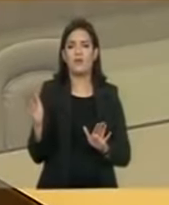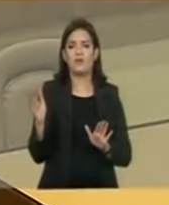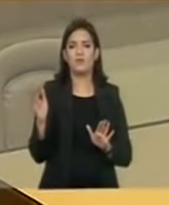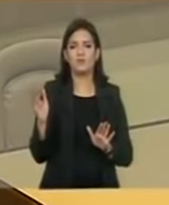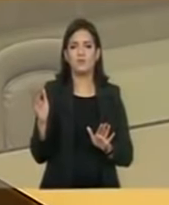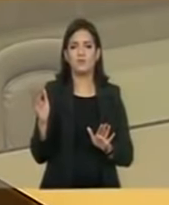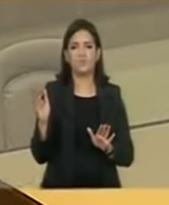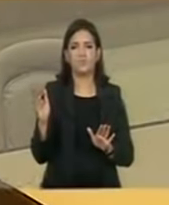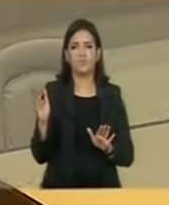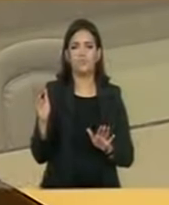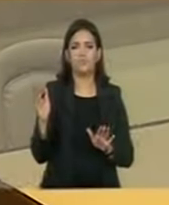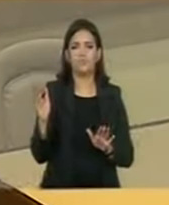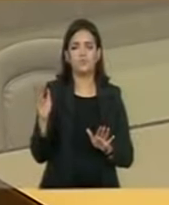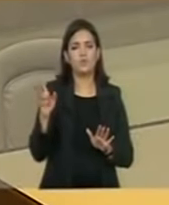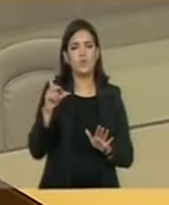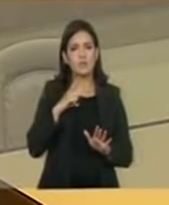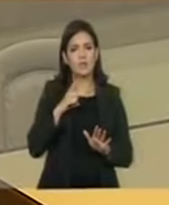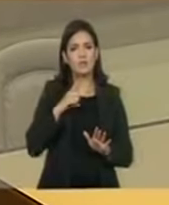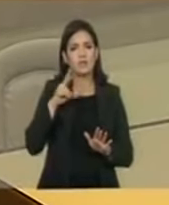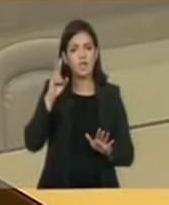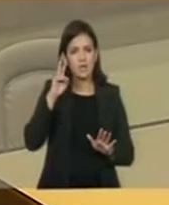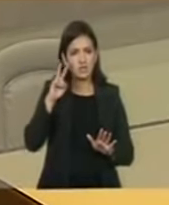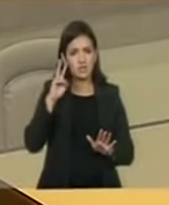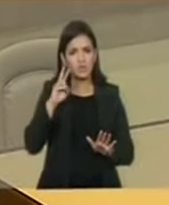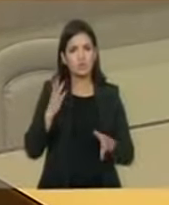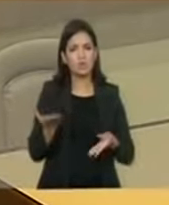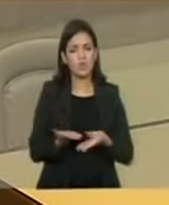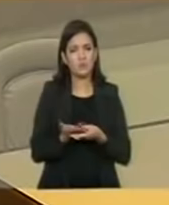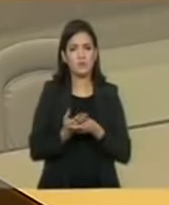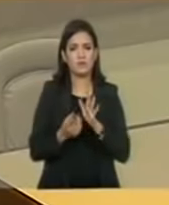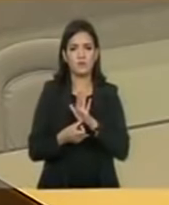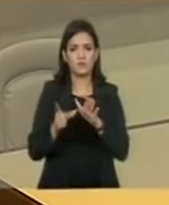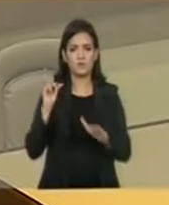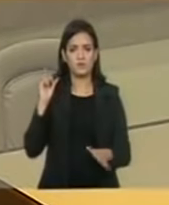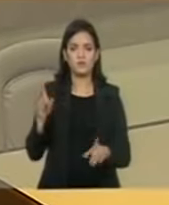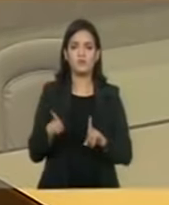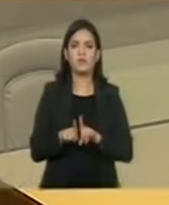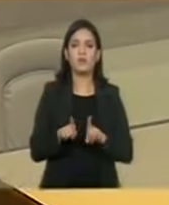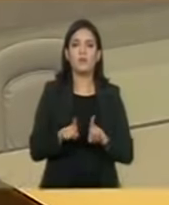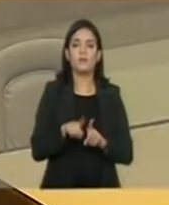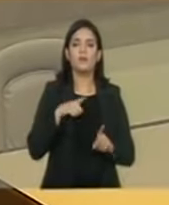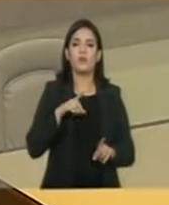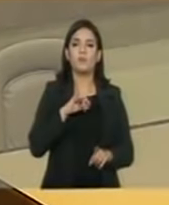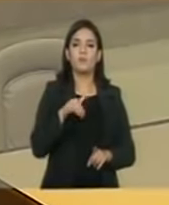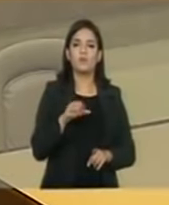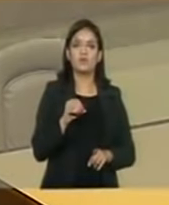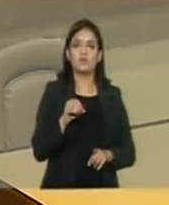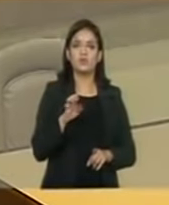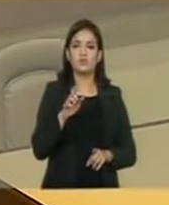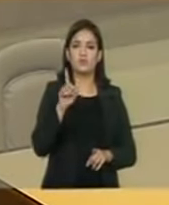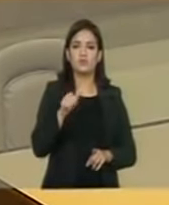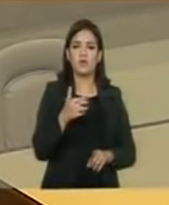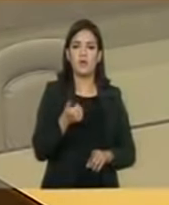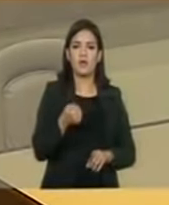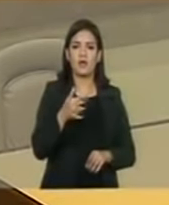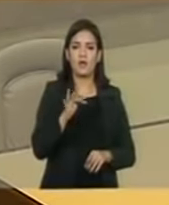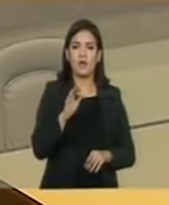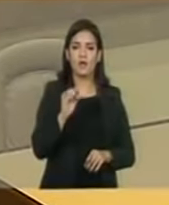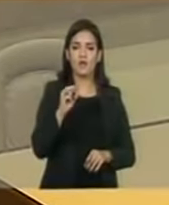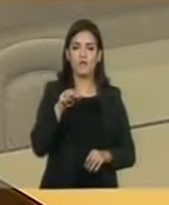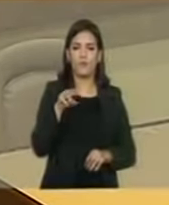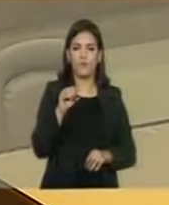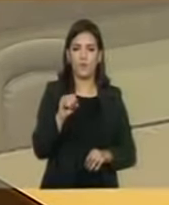escolhe os o precisa autorizar do magistério josé afonso da silva que ao discorrer com absoluta clareza